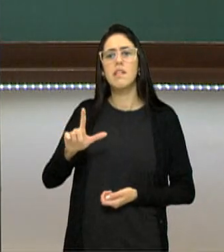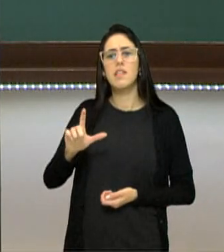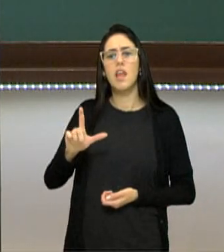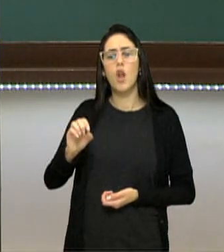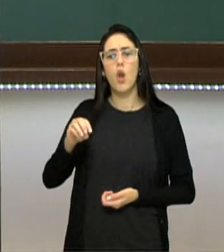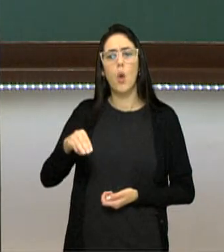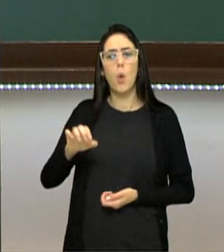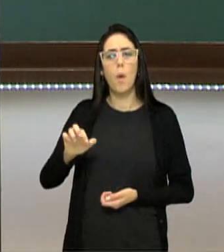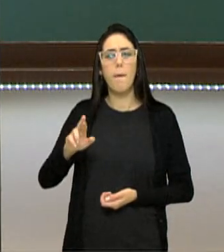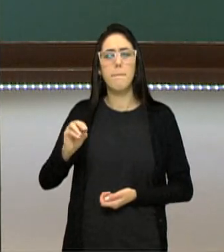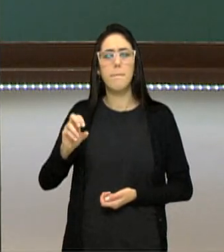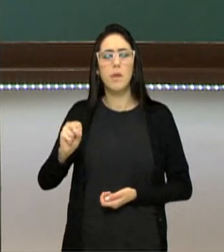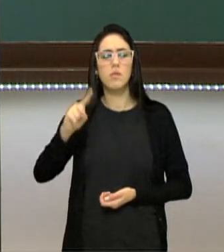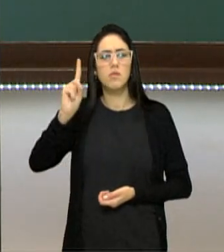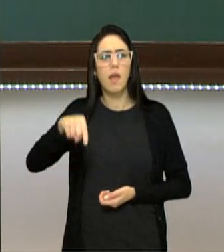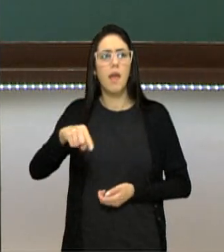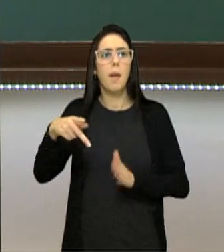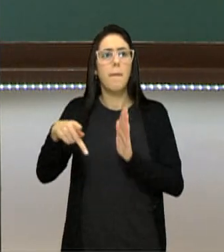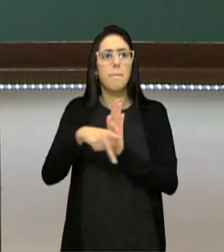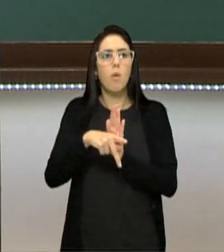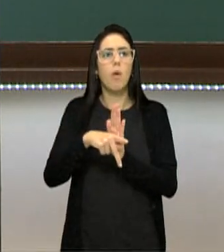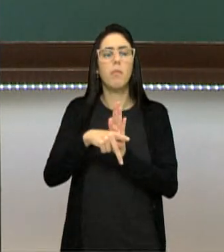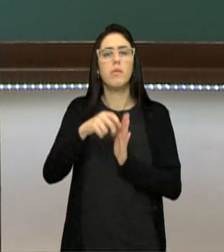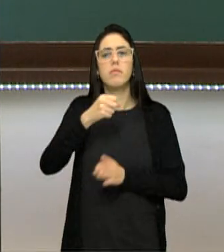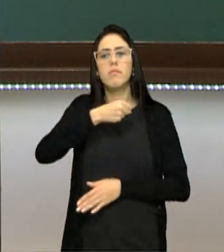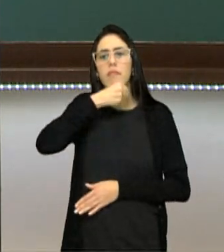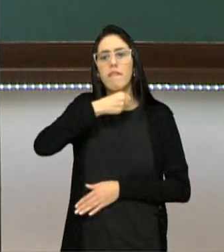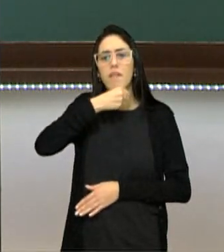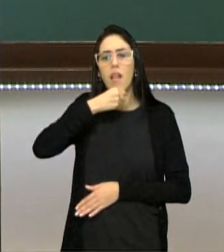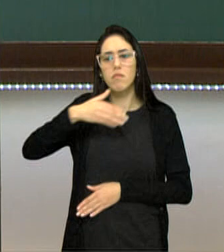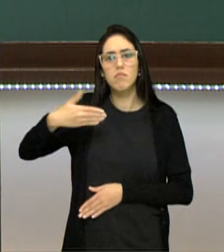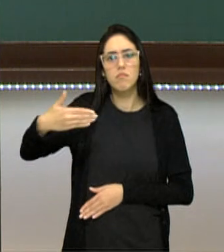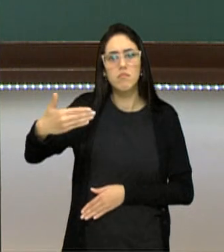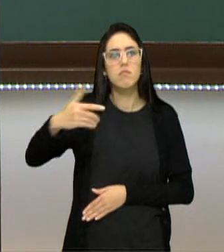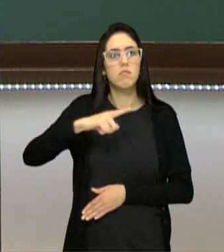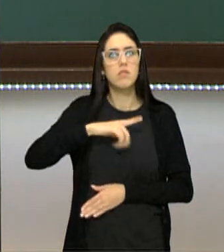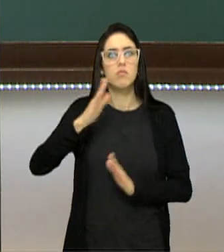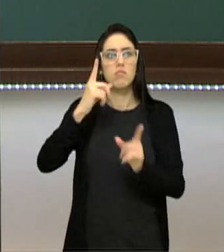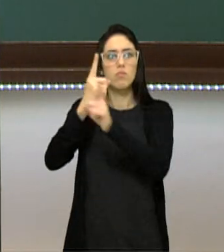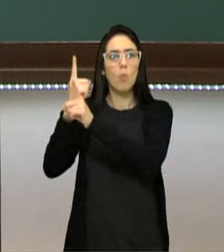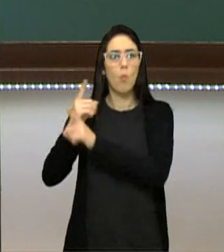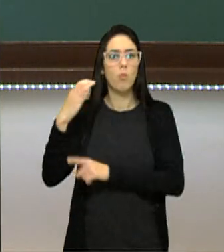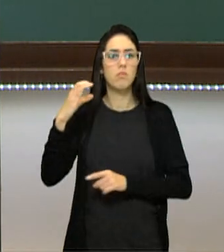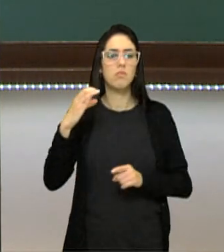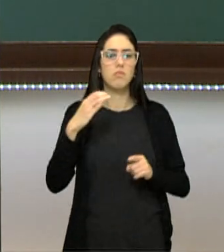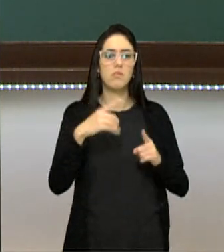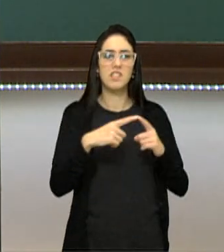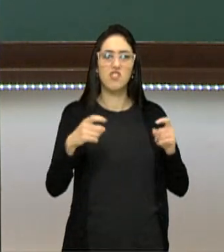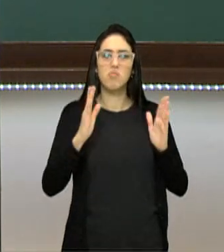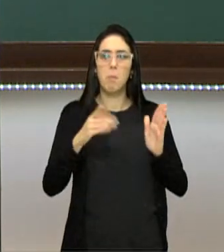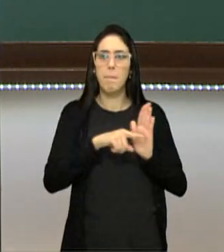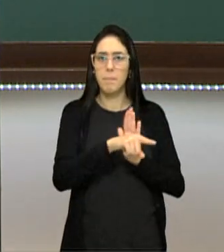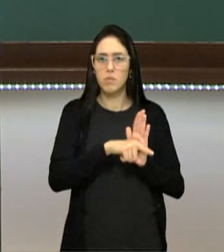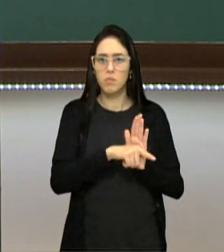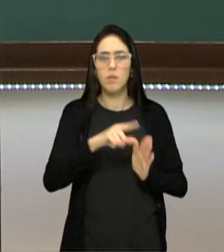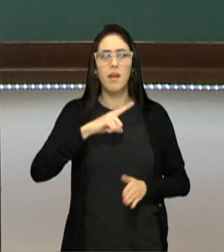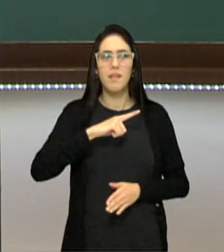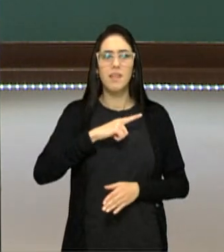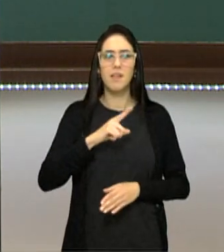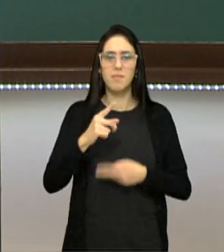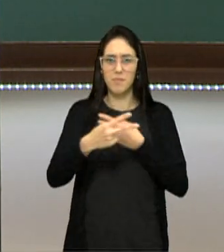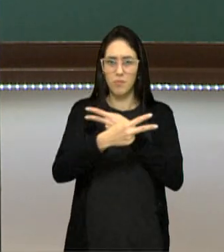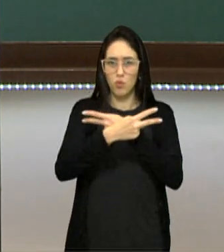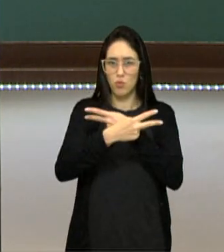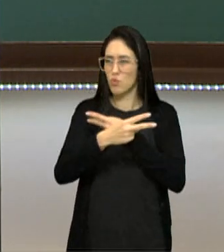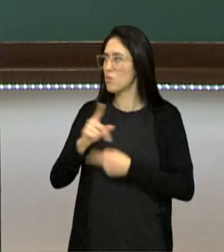envelhecimento estudada pelos cientistas. Tá? Então a gente observa aqui 2 cromossomos, estão estilizados ali, mas as pontinhas, vamos supor,